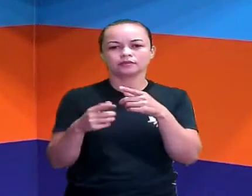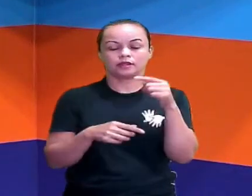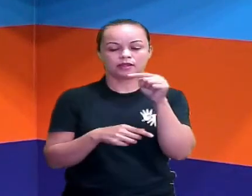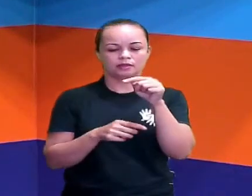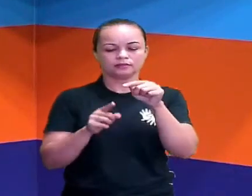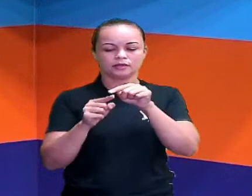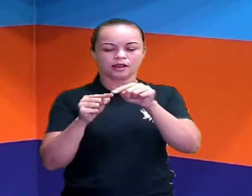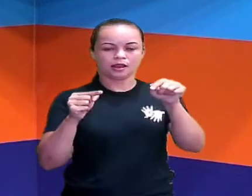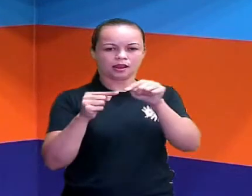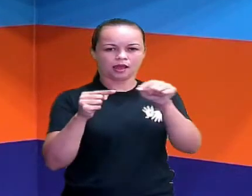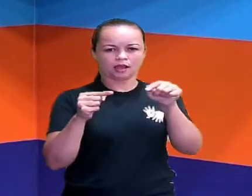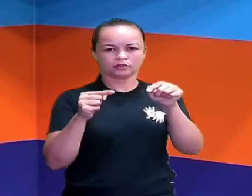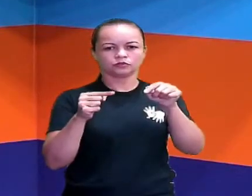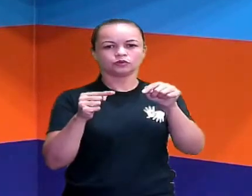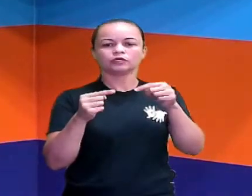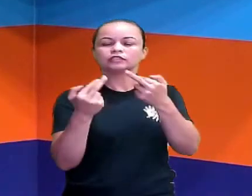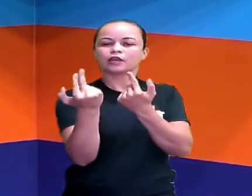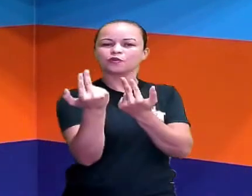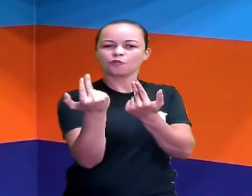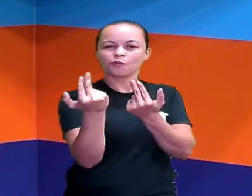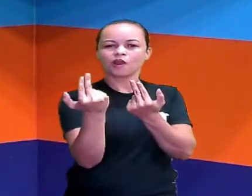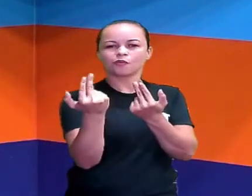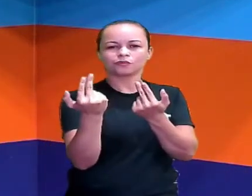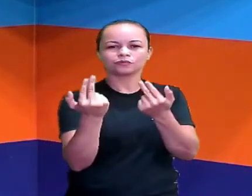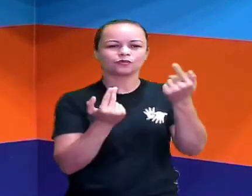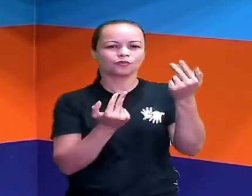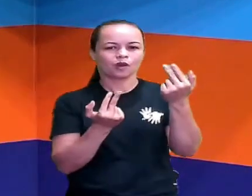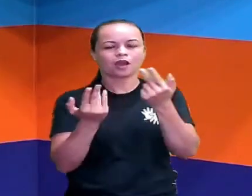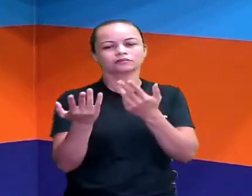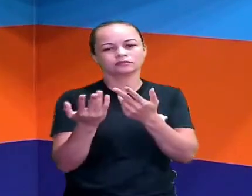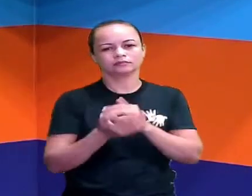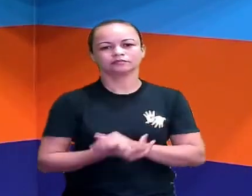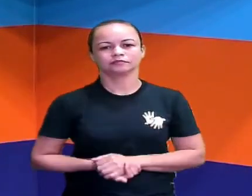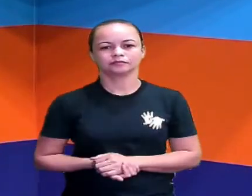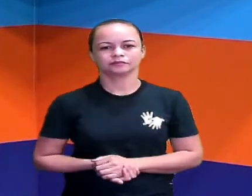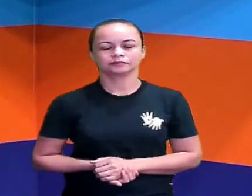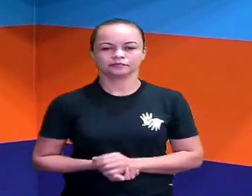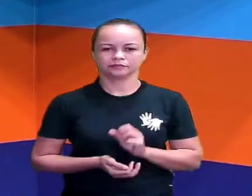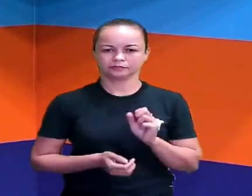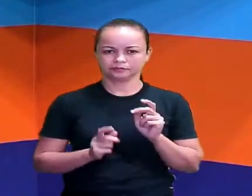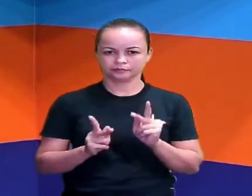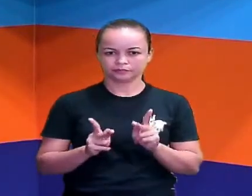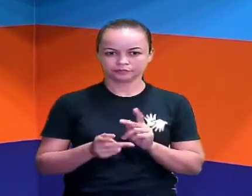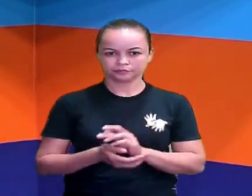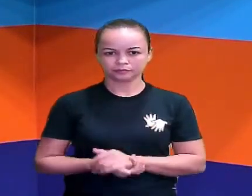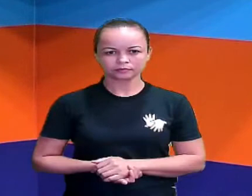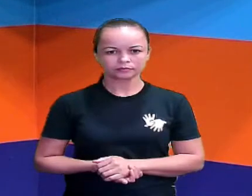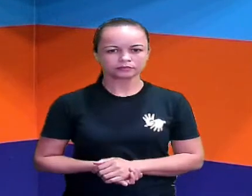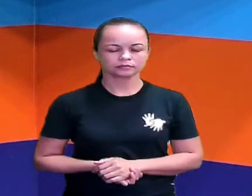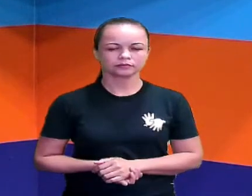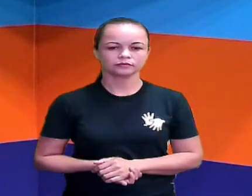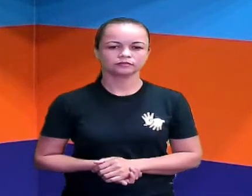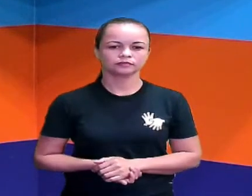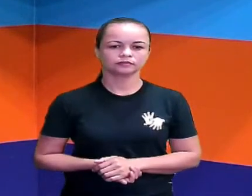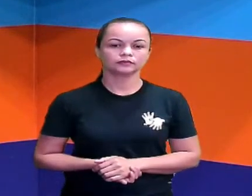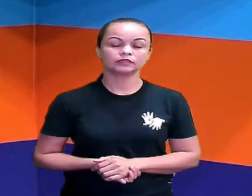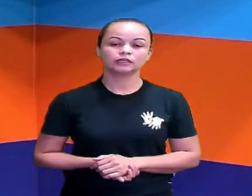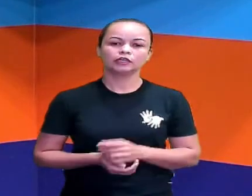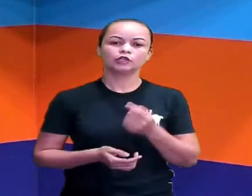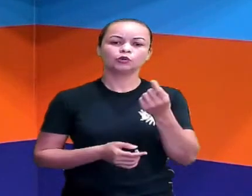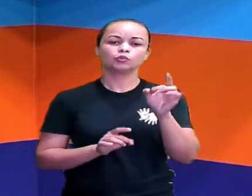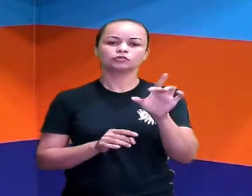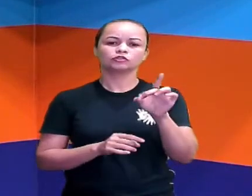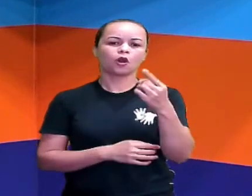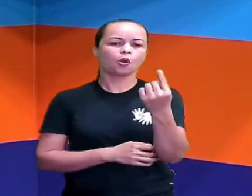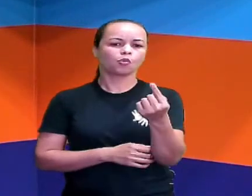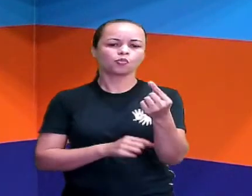esse meu lado está congruente a esse meu outro lado aqui, ok? E um tracinho só aqui, ó,